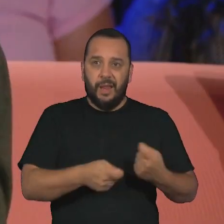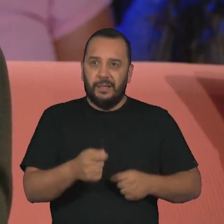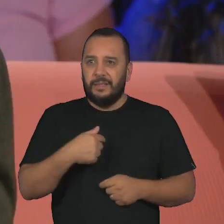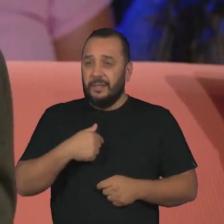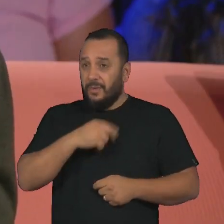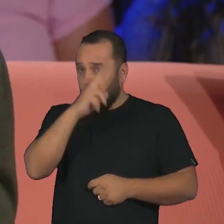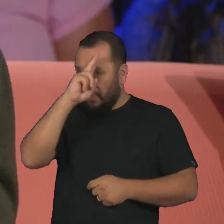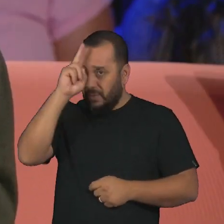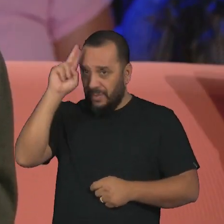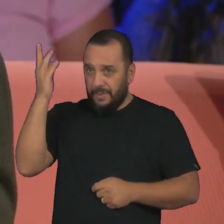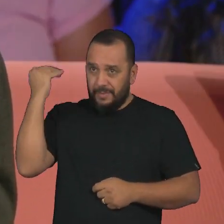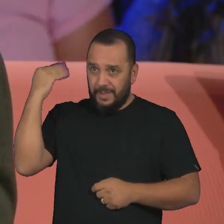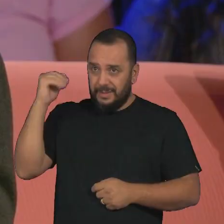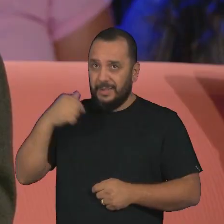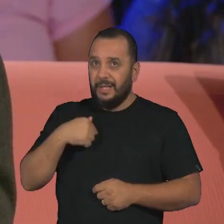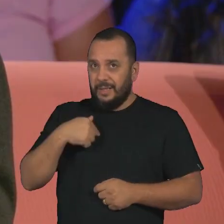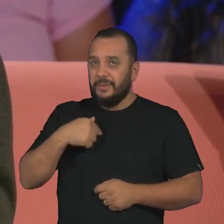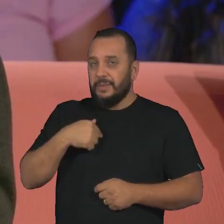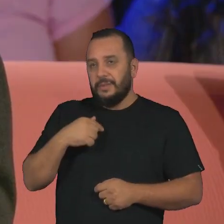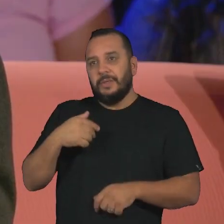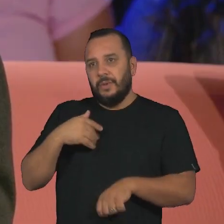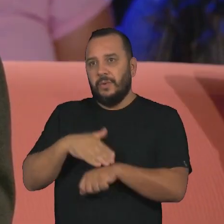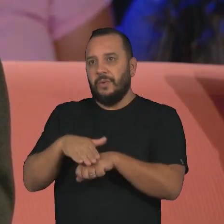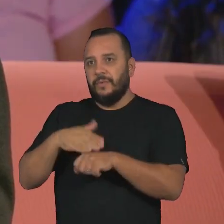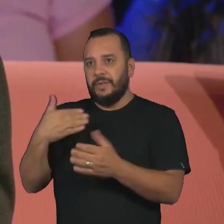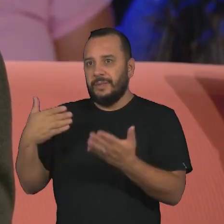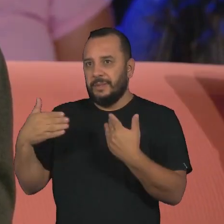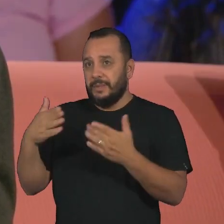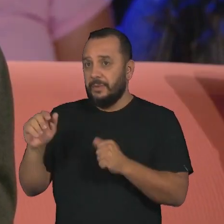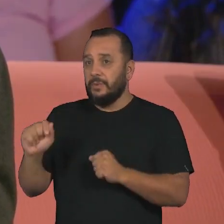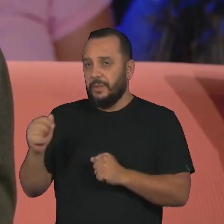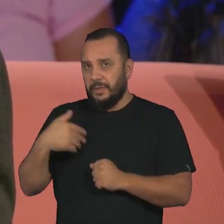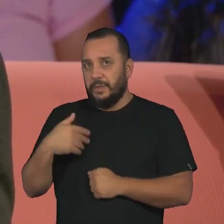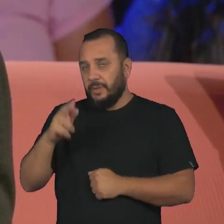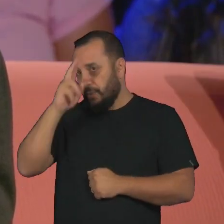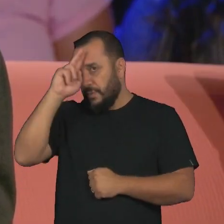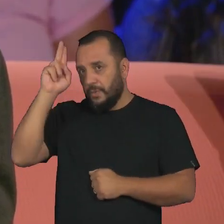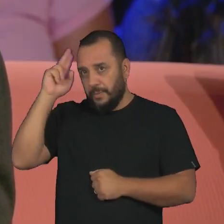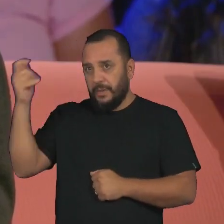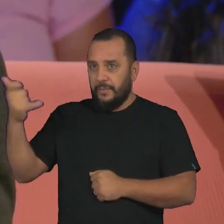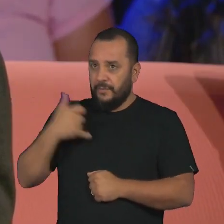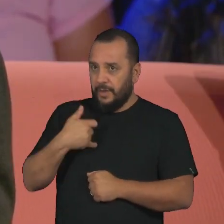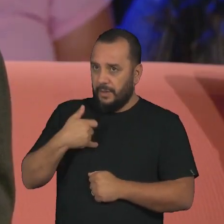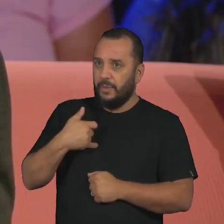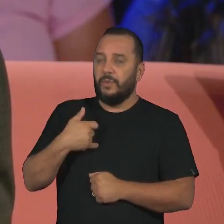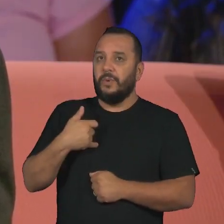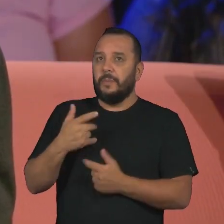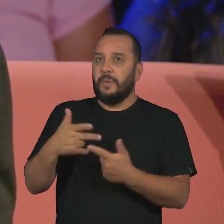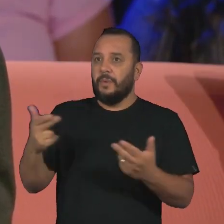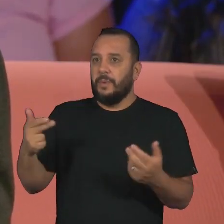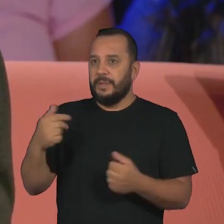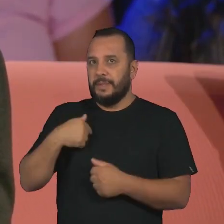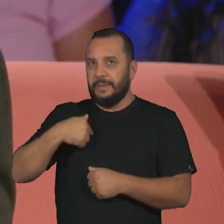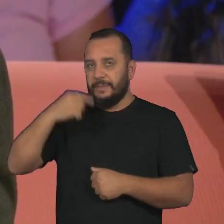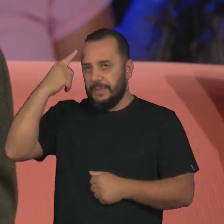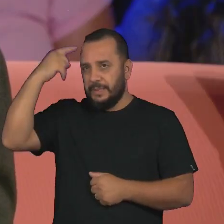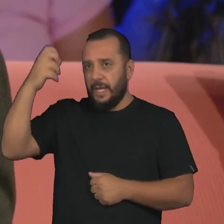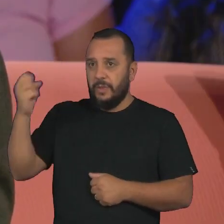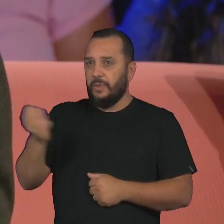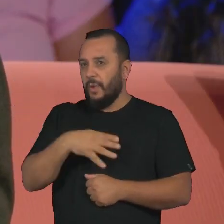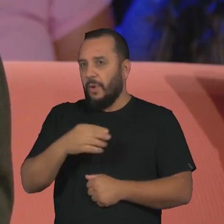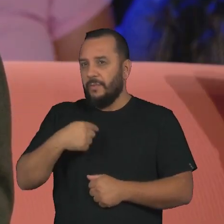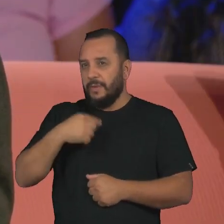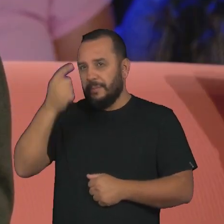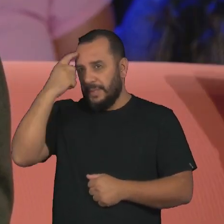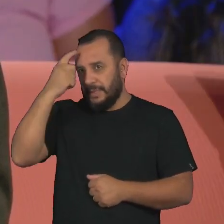outro dia, você vê como uma coisa popular é uma sabedoria, né? Ele me deu uma ideia nova que eu não tinha parado